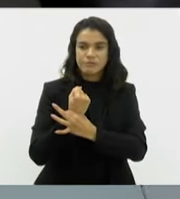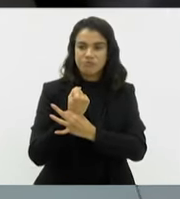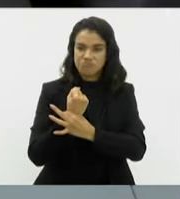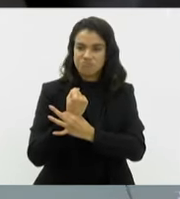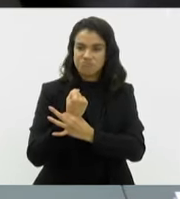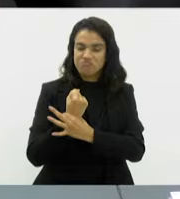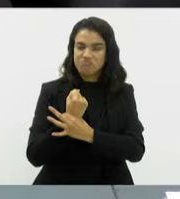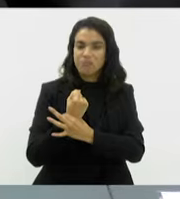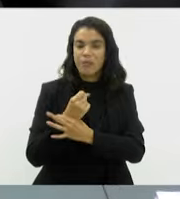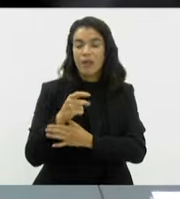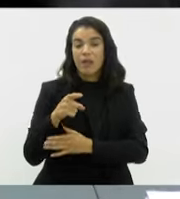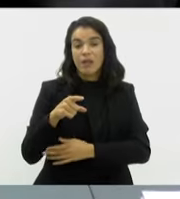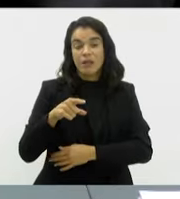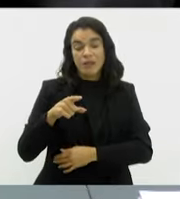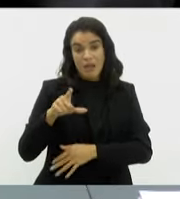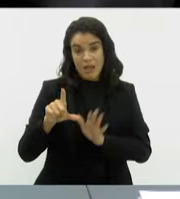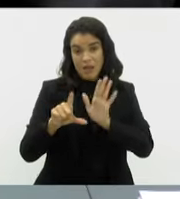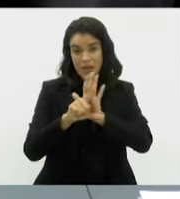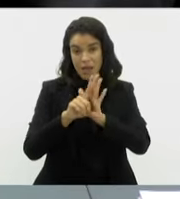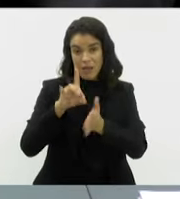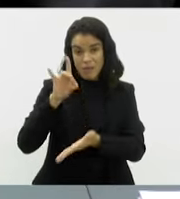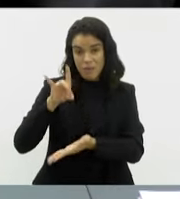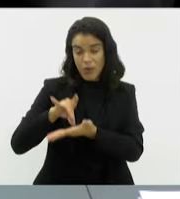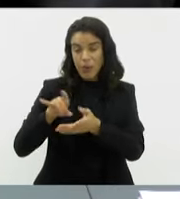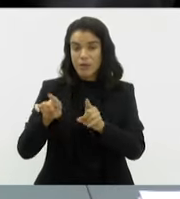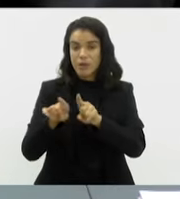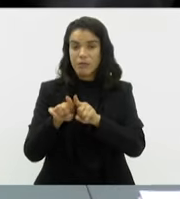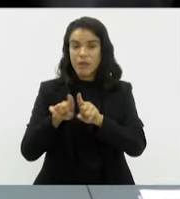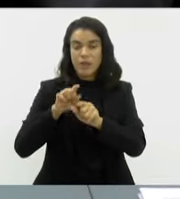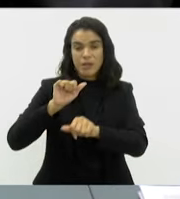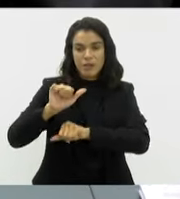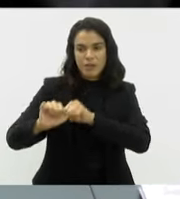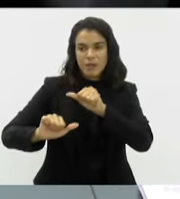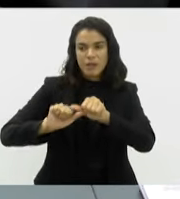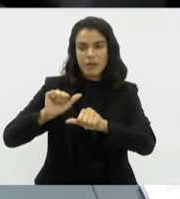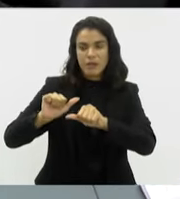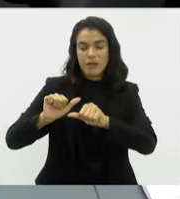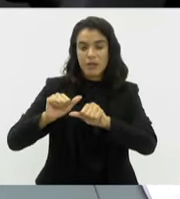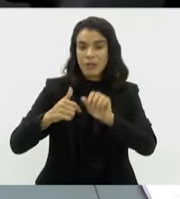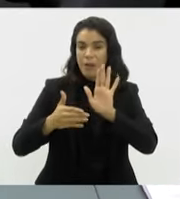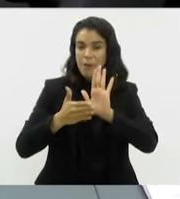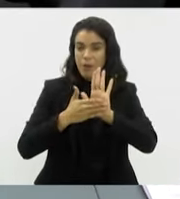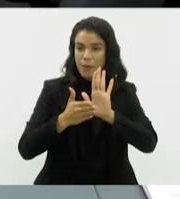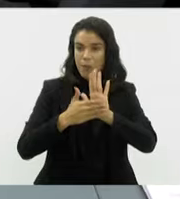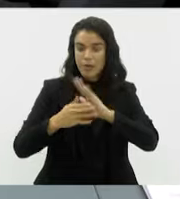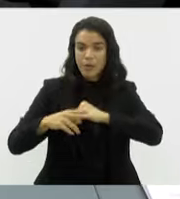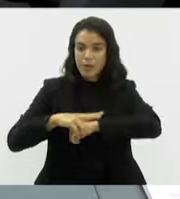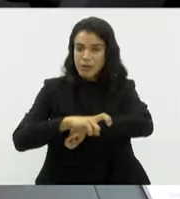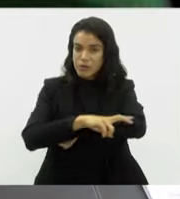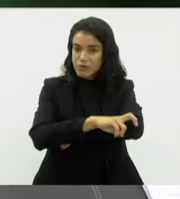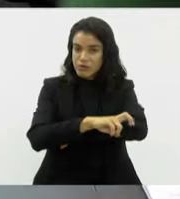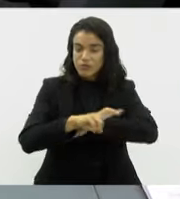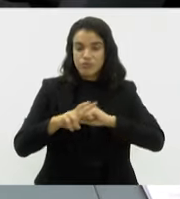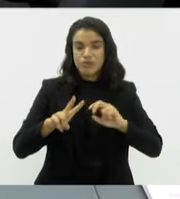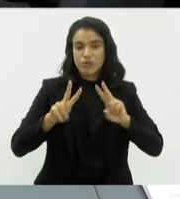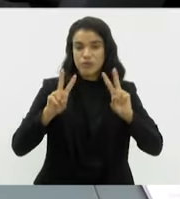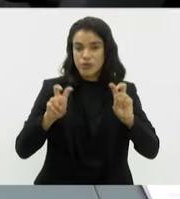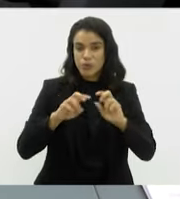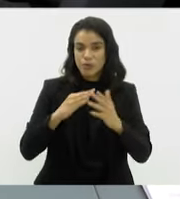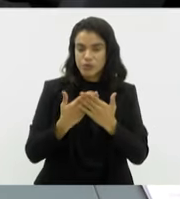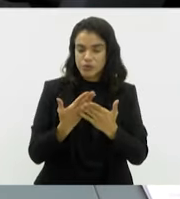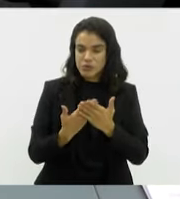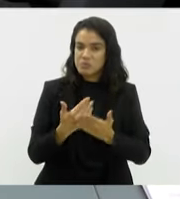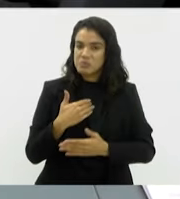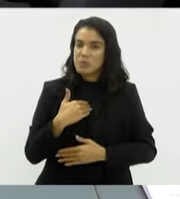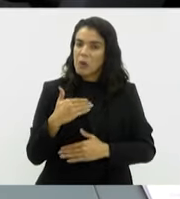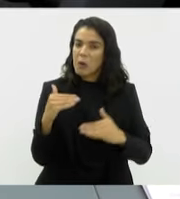sólida, não só na lei original, como na modificação, porque está propondo na infraestrutura das escolas. Perfeito. Então,